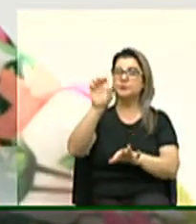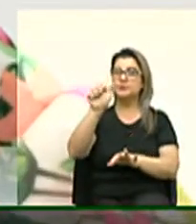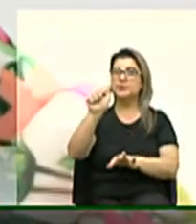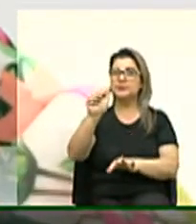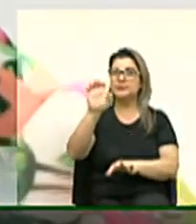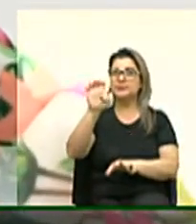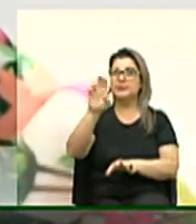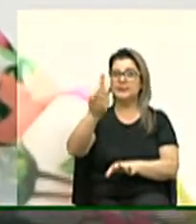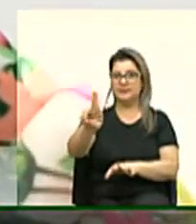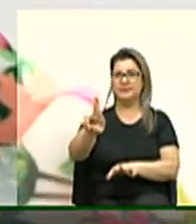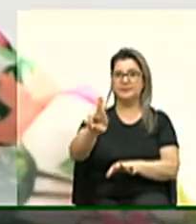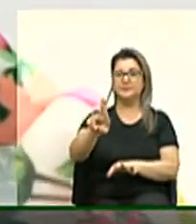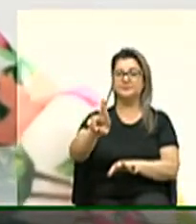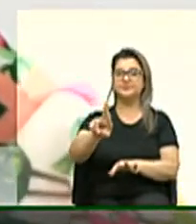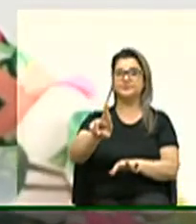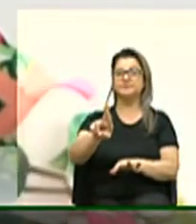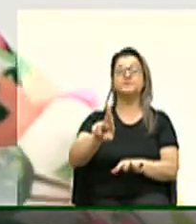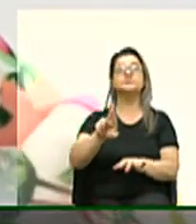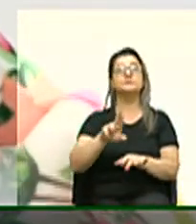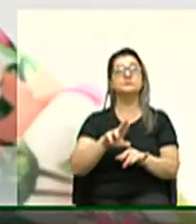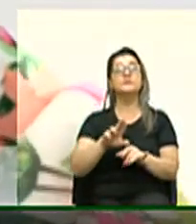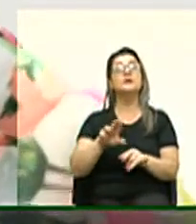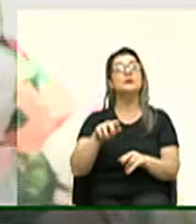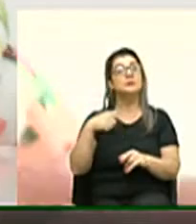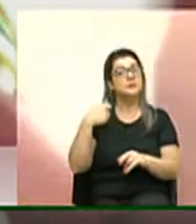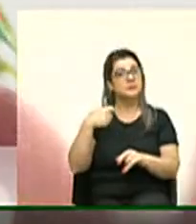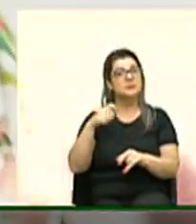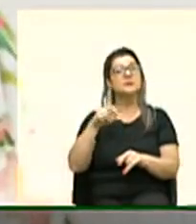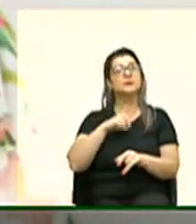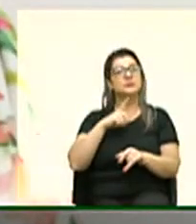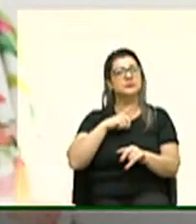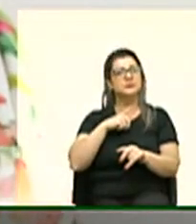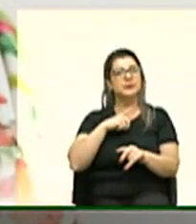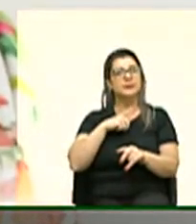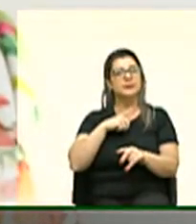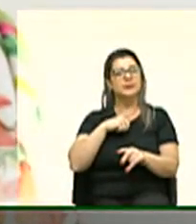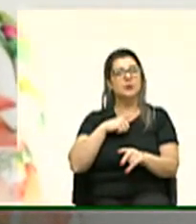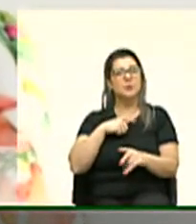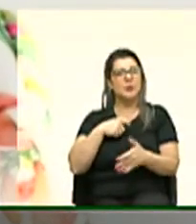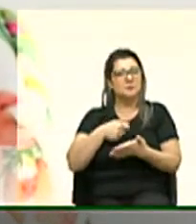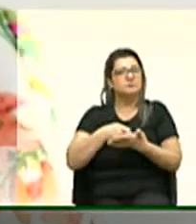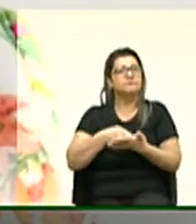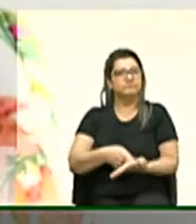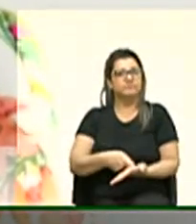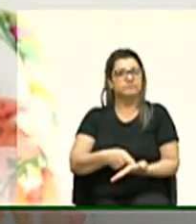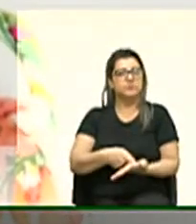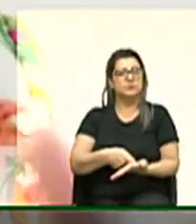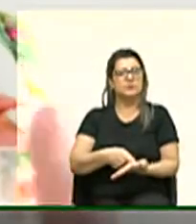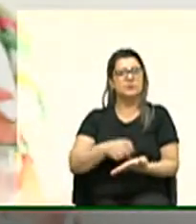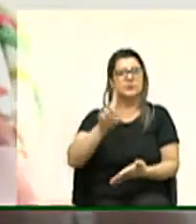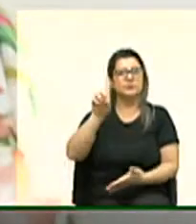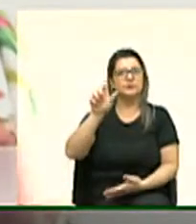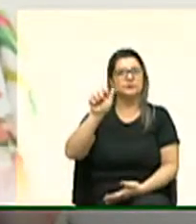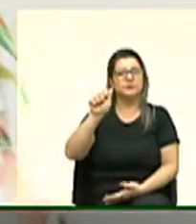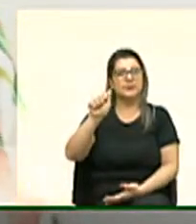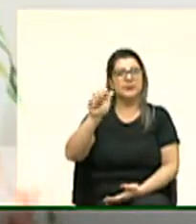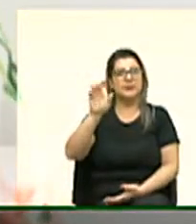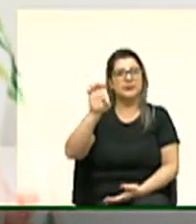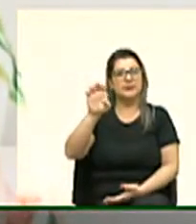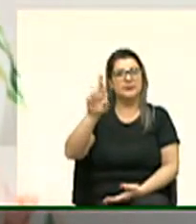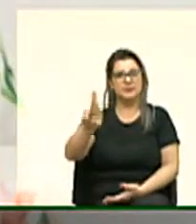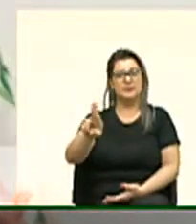trâmite, porque deveria ter uma autonomia até do DAIR de passar trechos que realmente possam